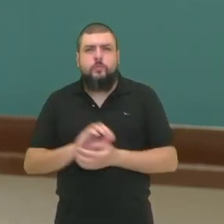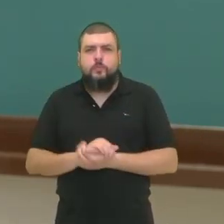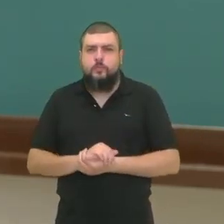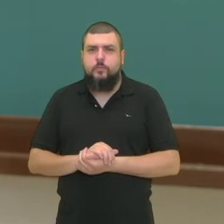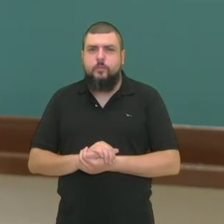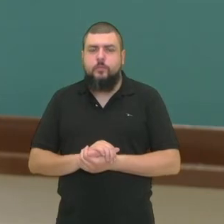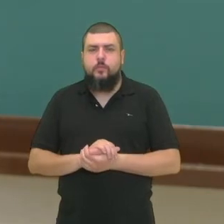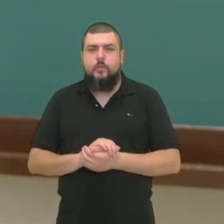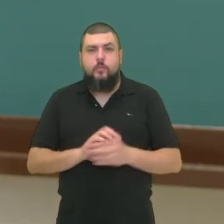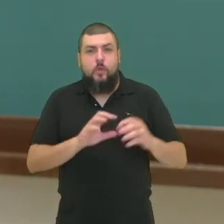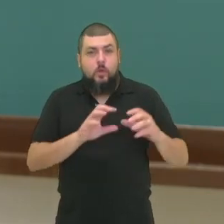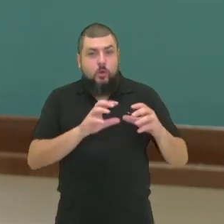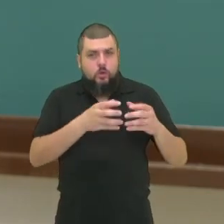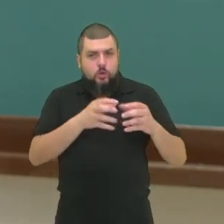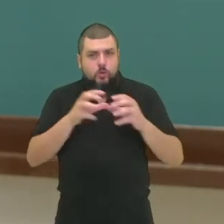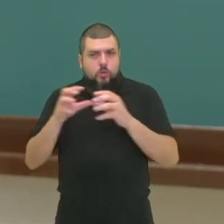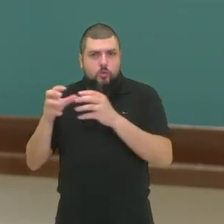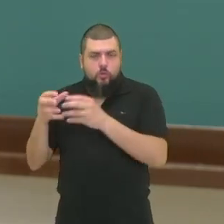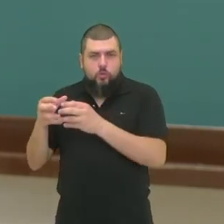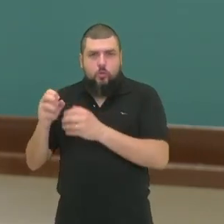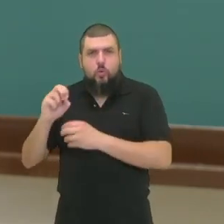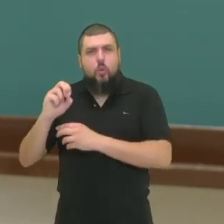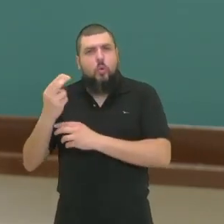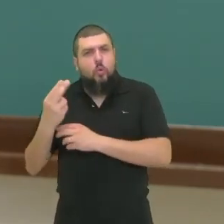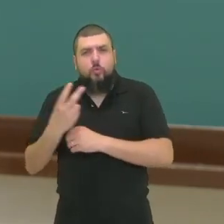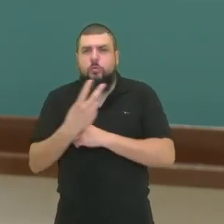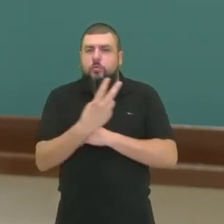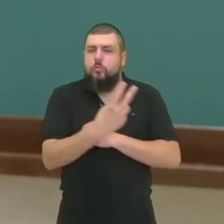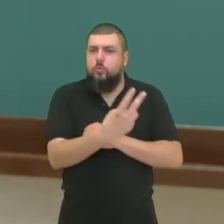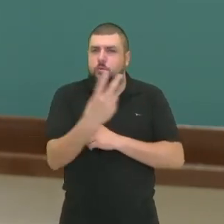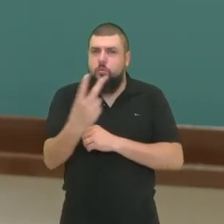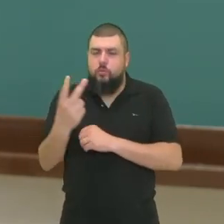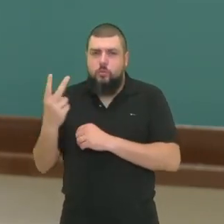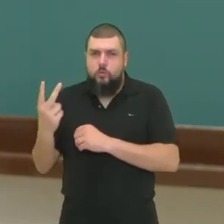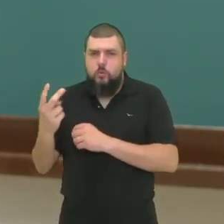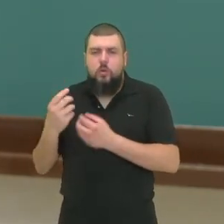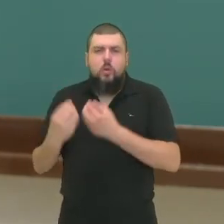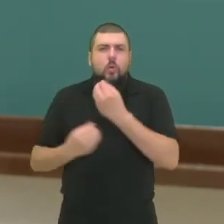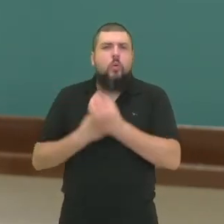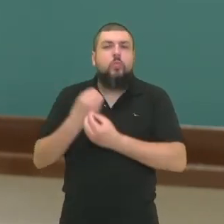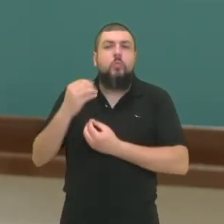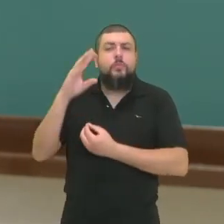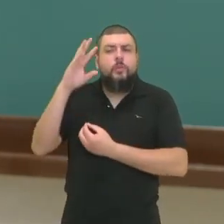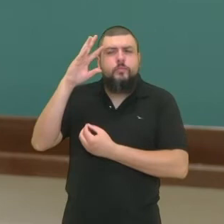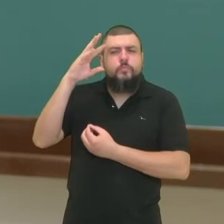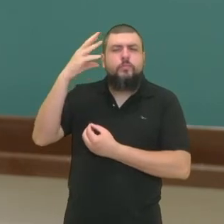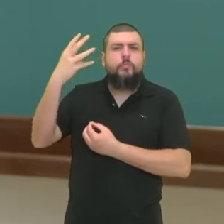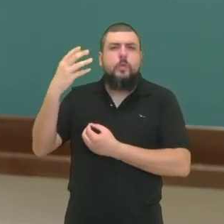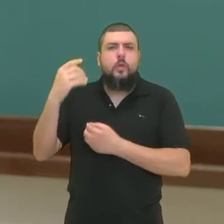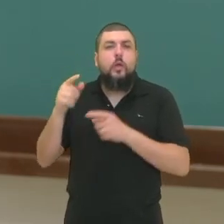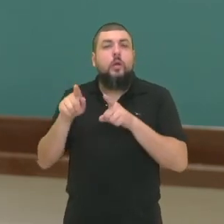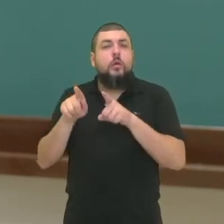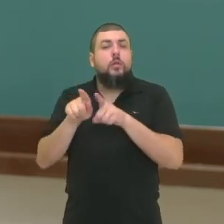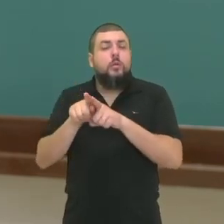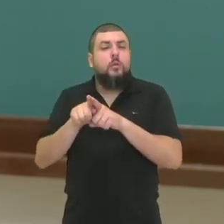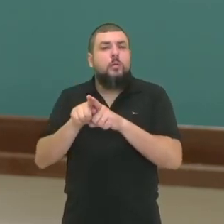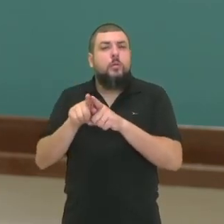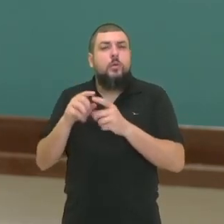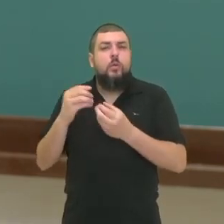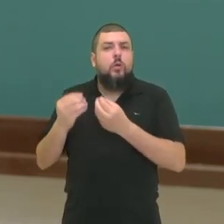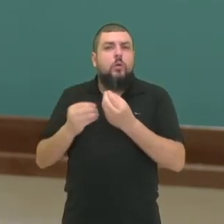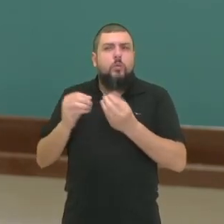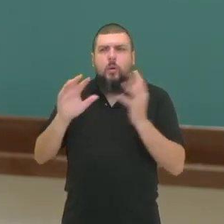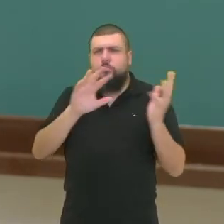poderão apresentar soluções para as situações imediatas e também para a prevenção de mudanças climáticas